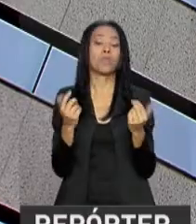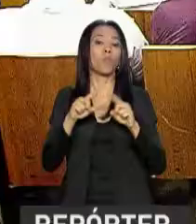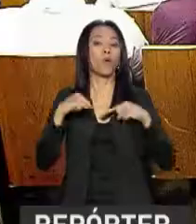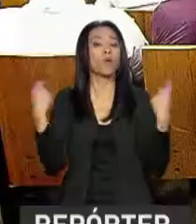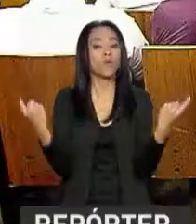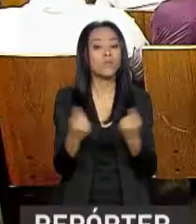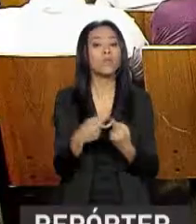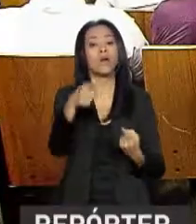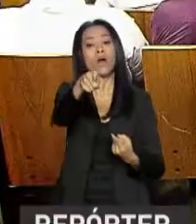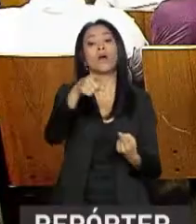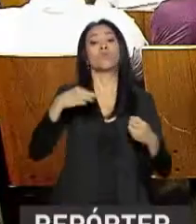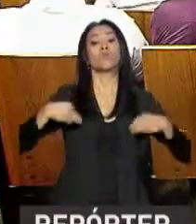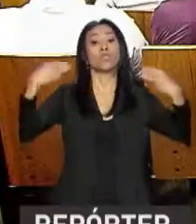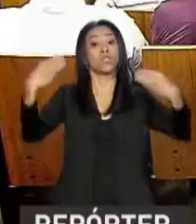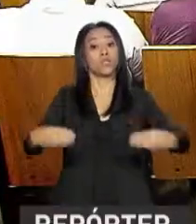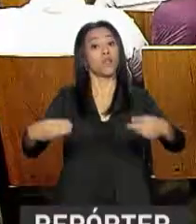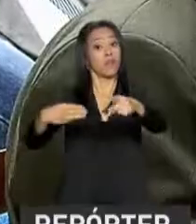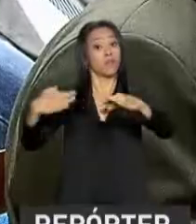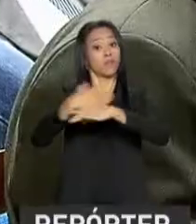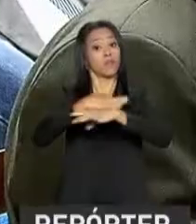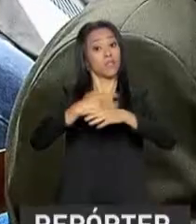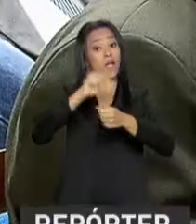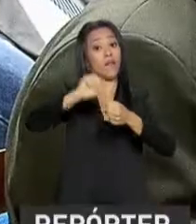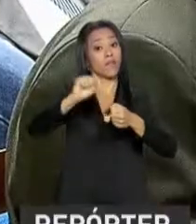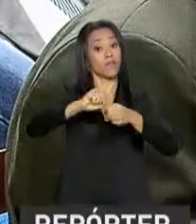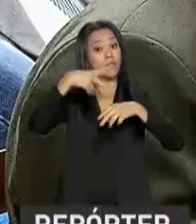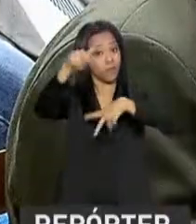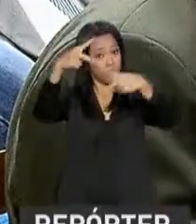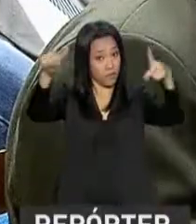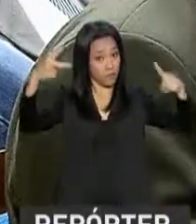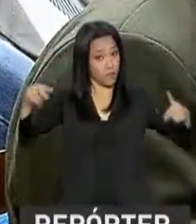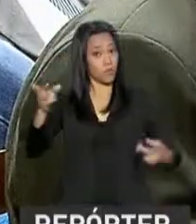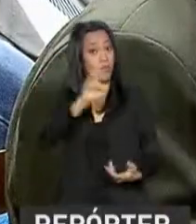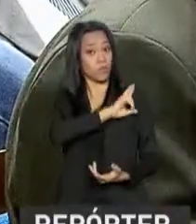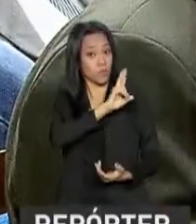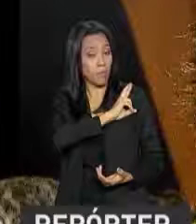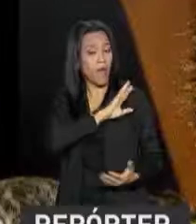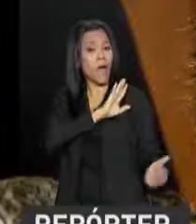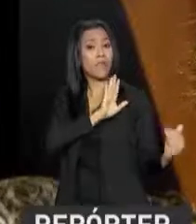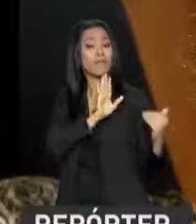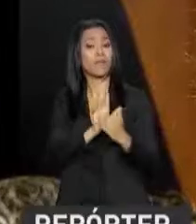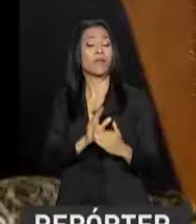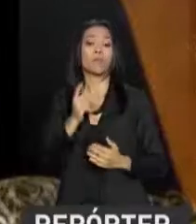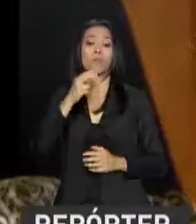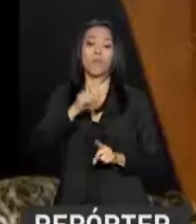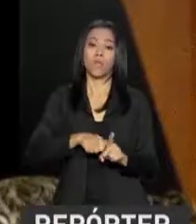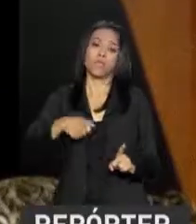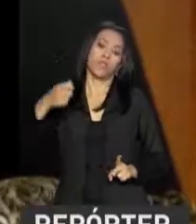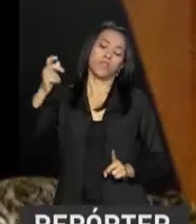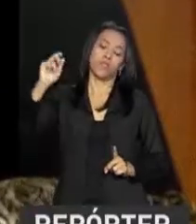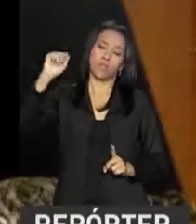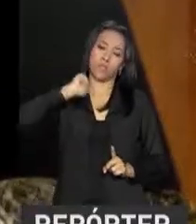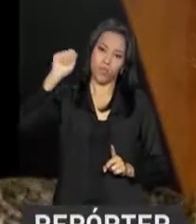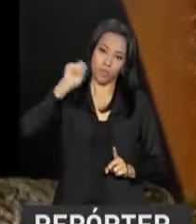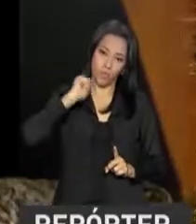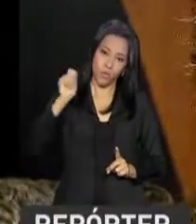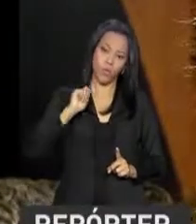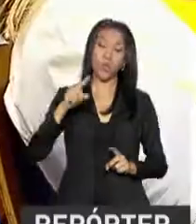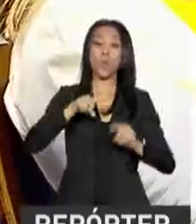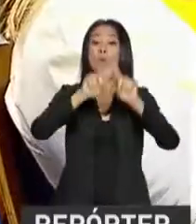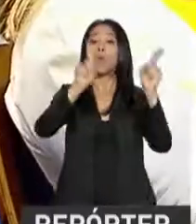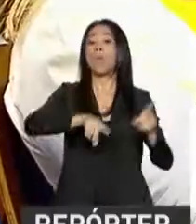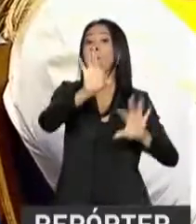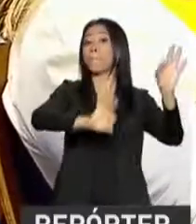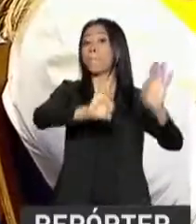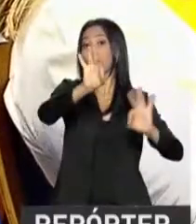cidades a fazer o dever de casa e implantar até abril do próximo ano o plano nacional de mobilidade hoje